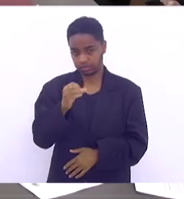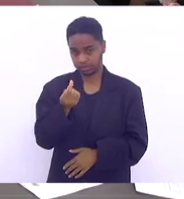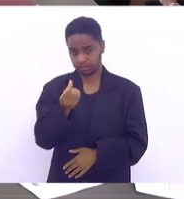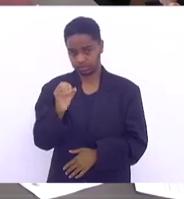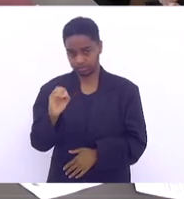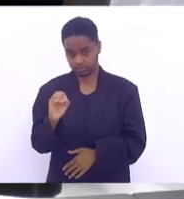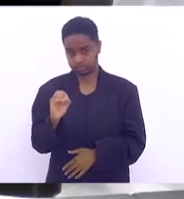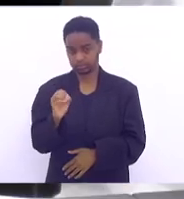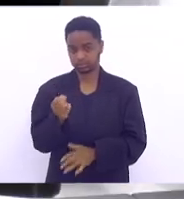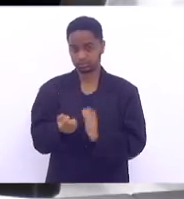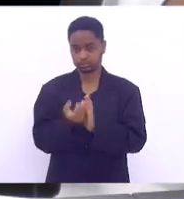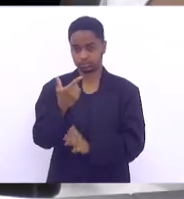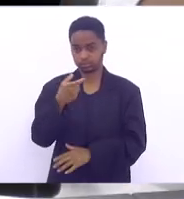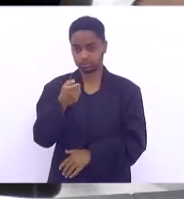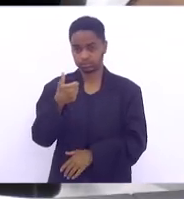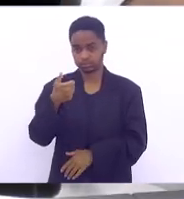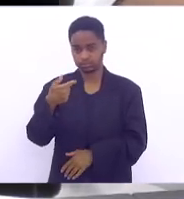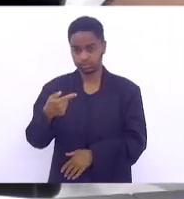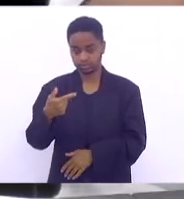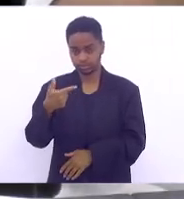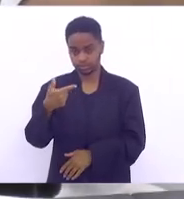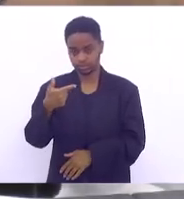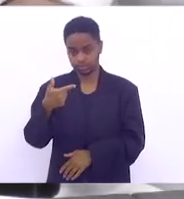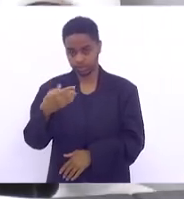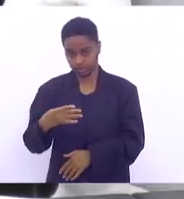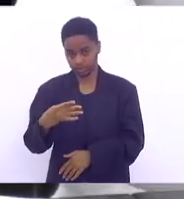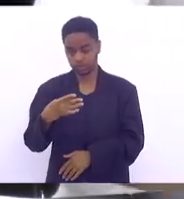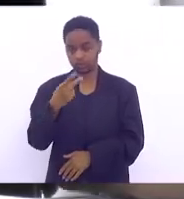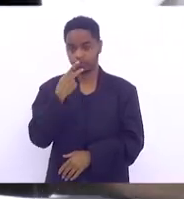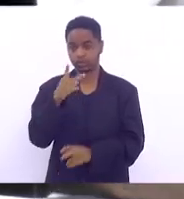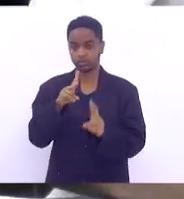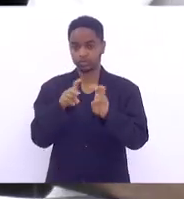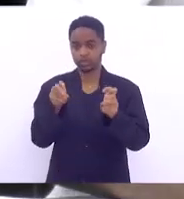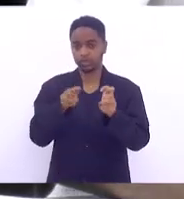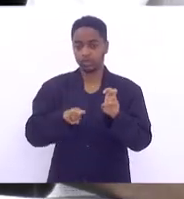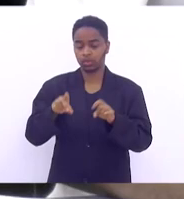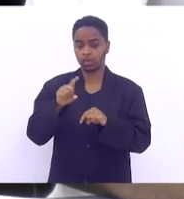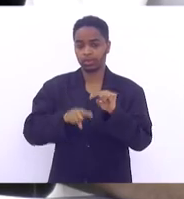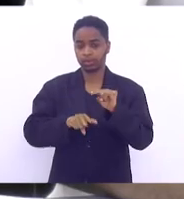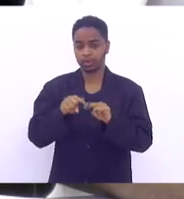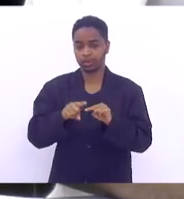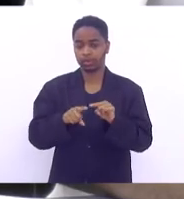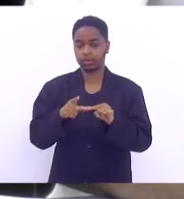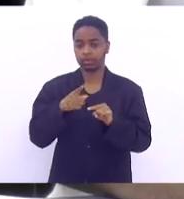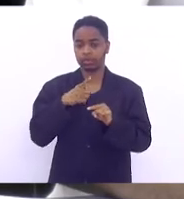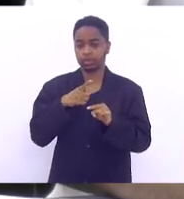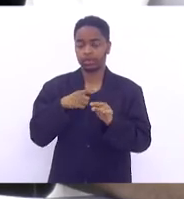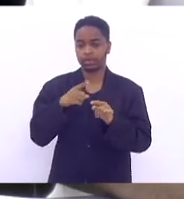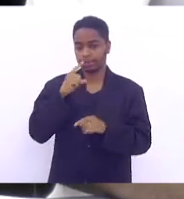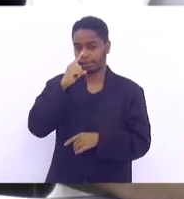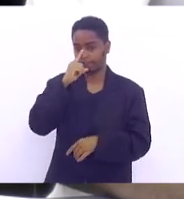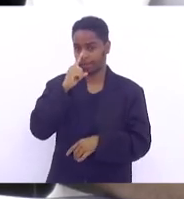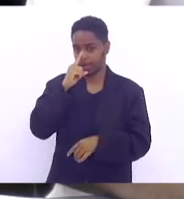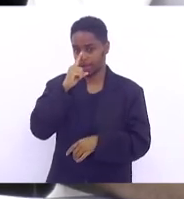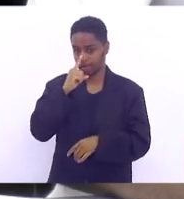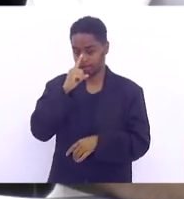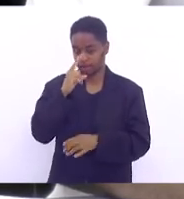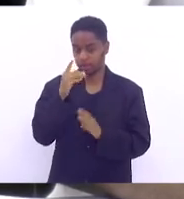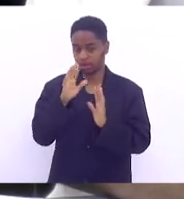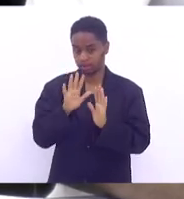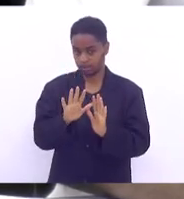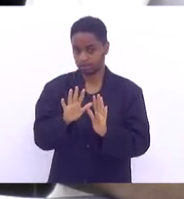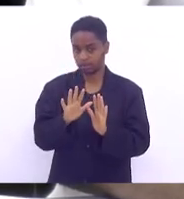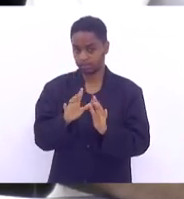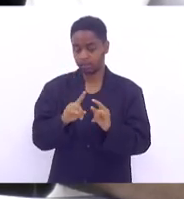que é de 2014, que disciplina o uso dos instrumentos menor potencial ofensivo. E essa